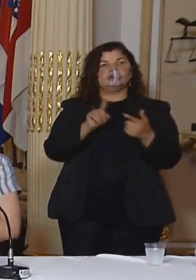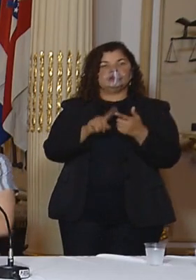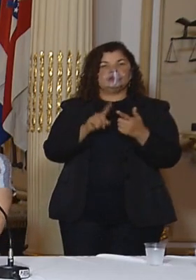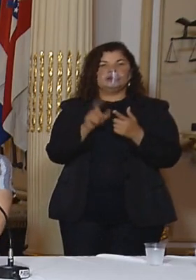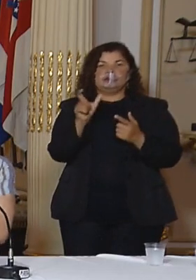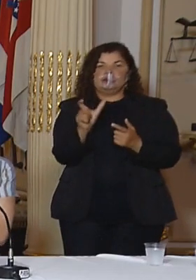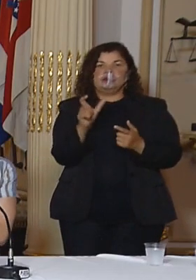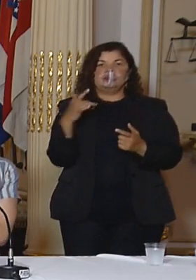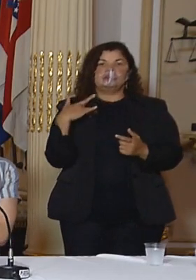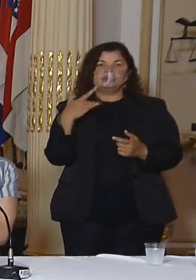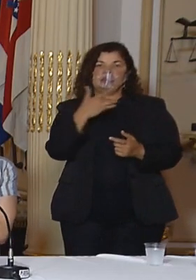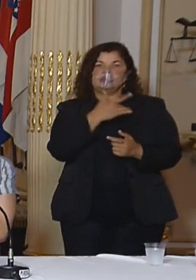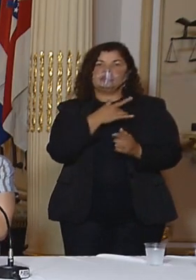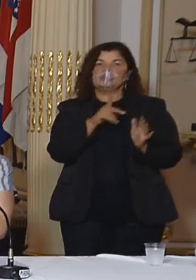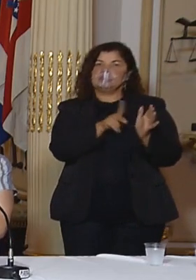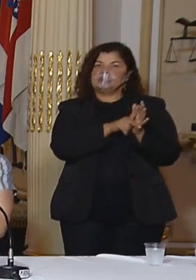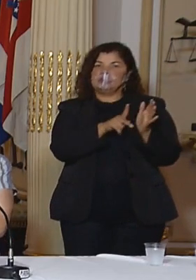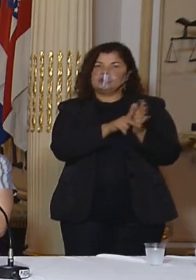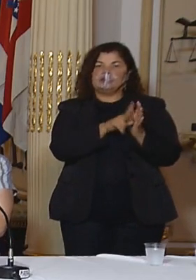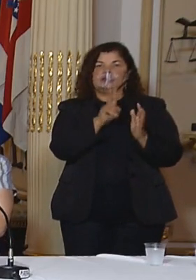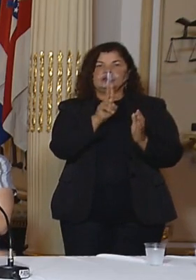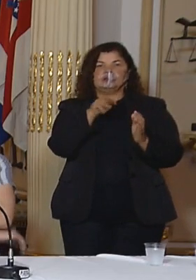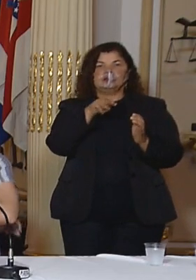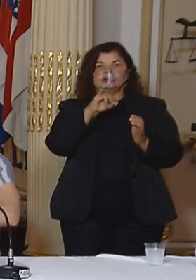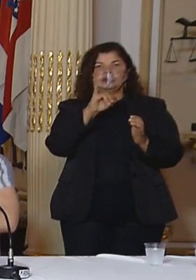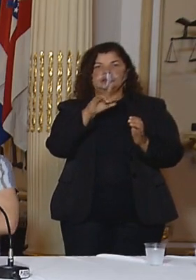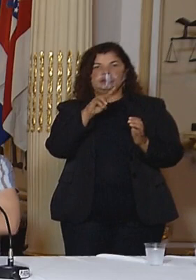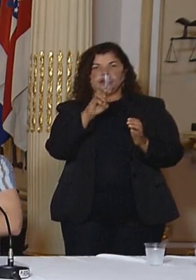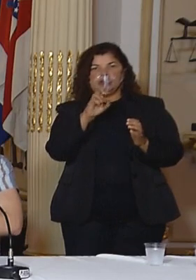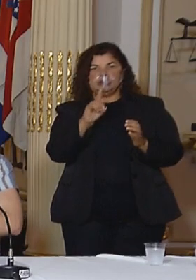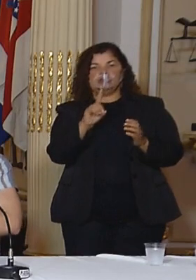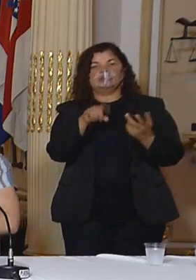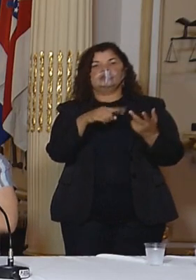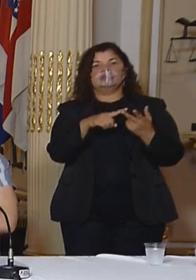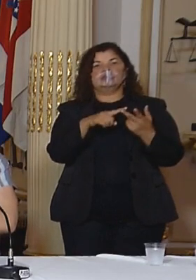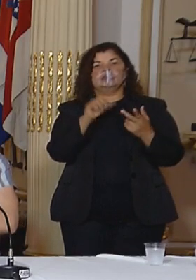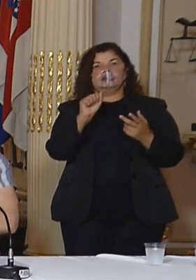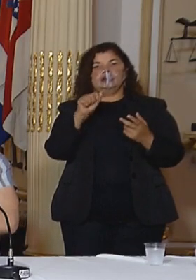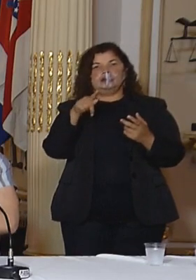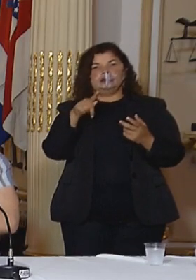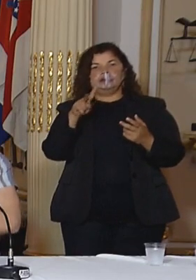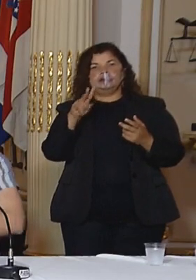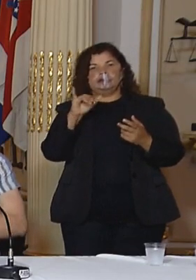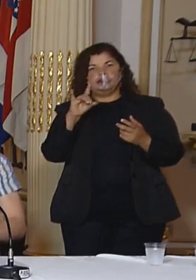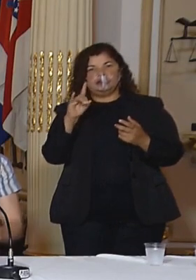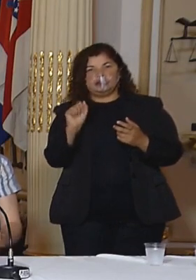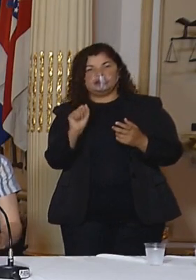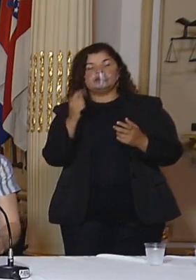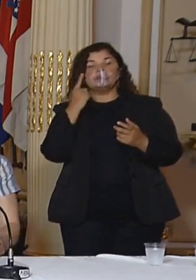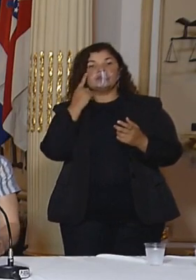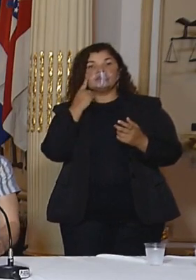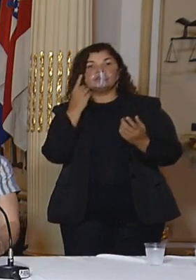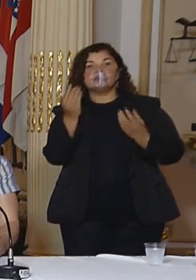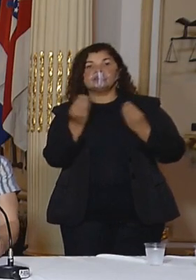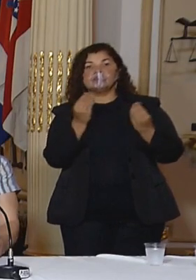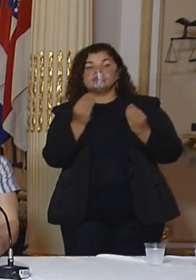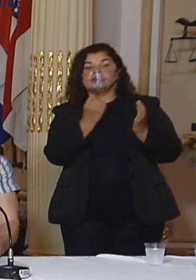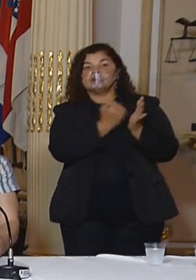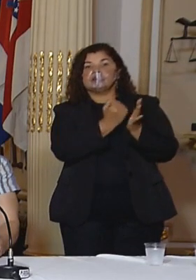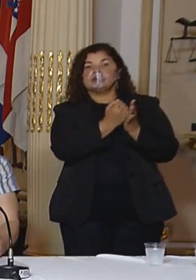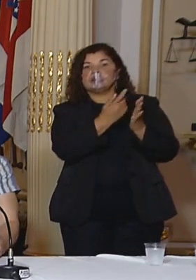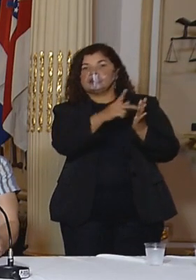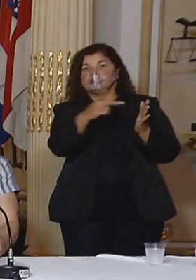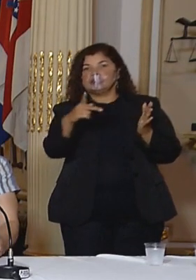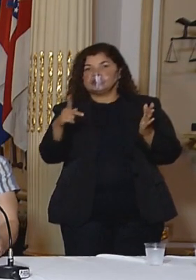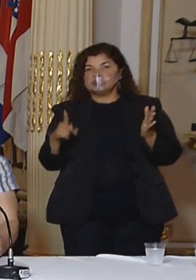que têm rede própria, como a Unimed, como o sistema App Vida, para a gente poder ver como é que estão os protocolos